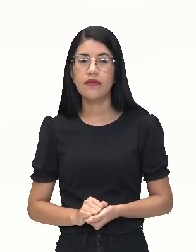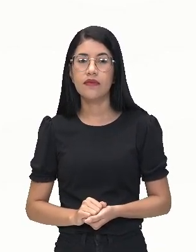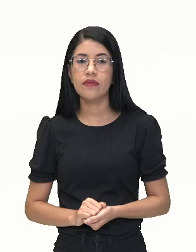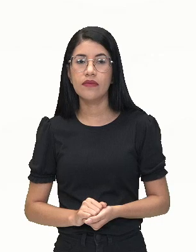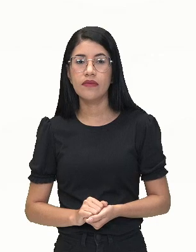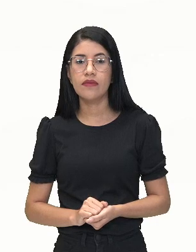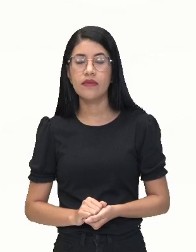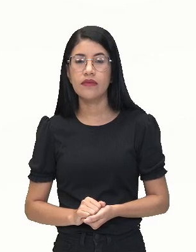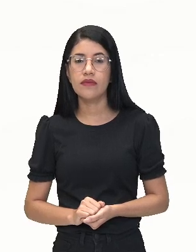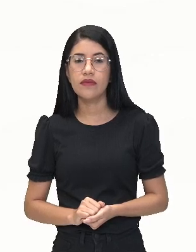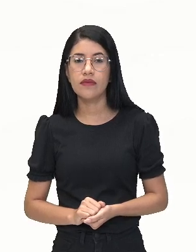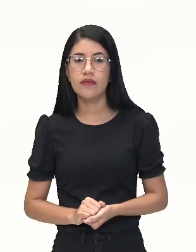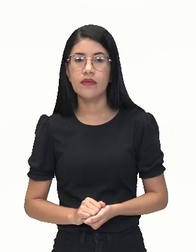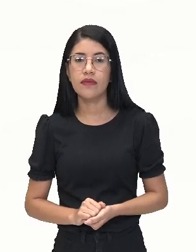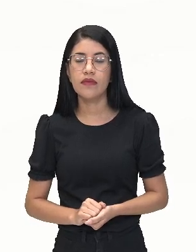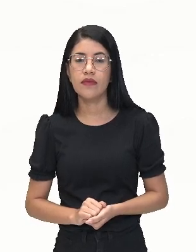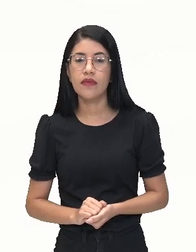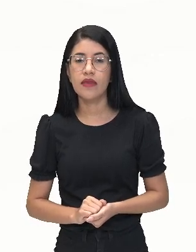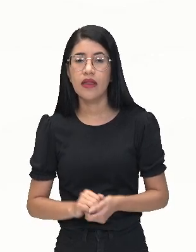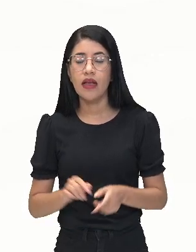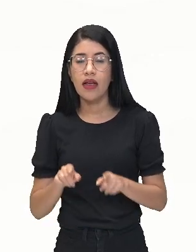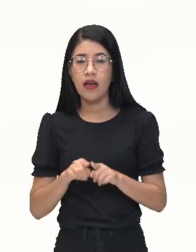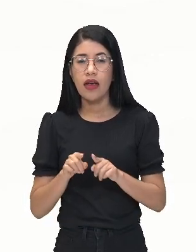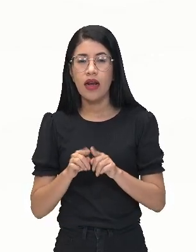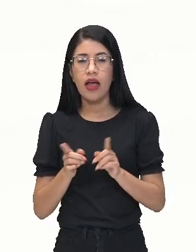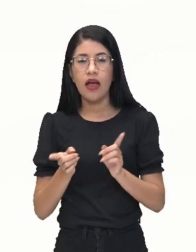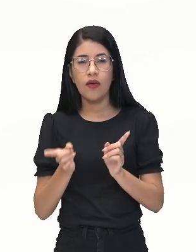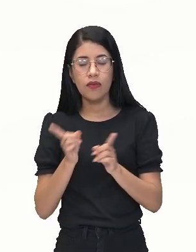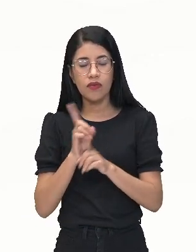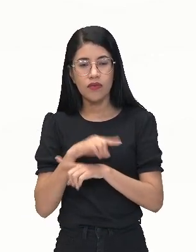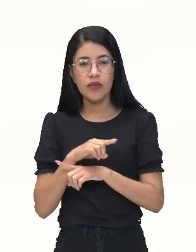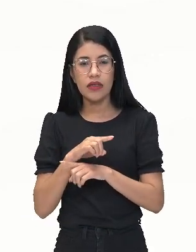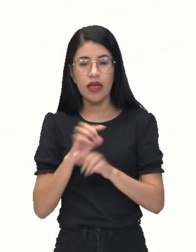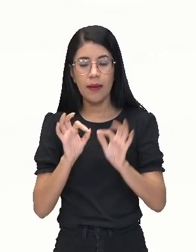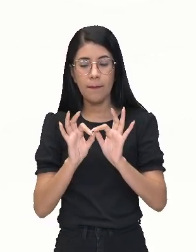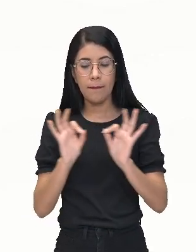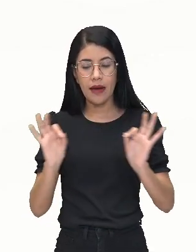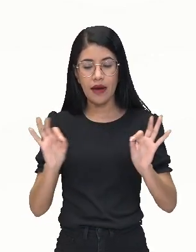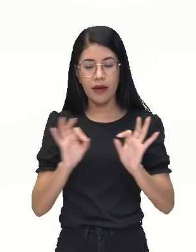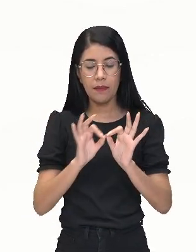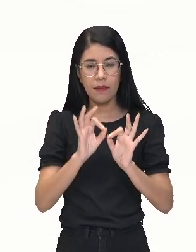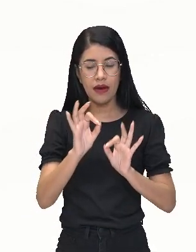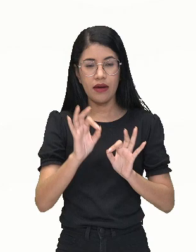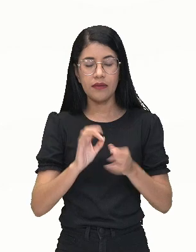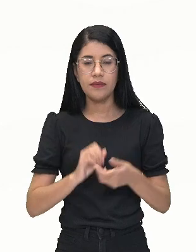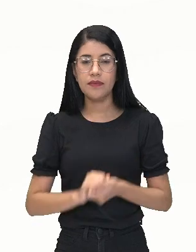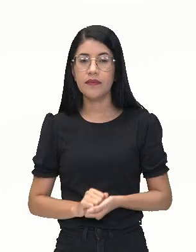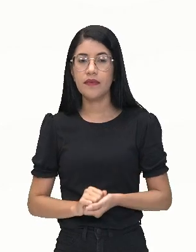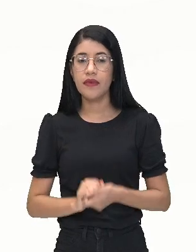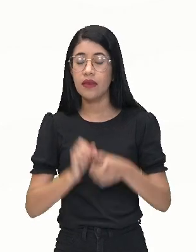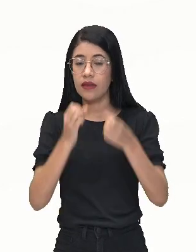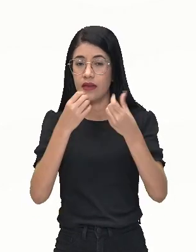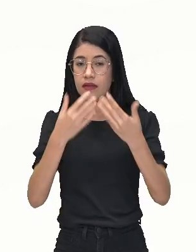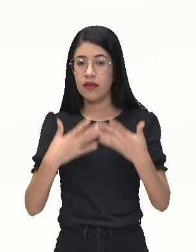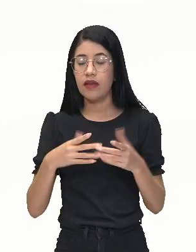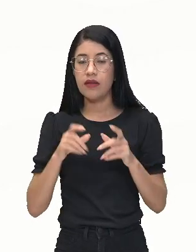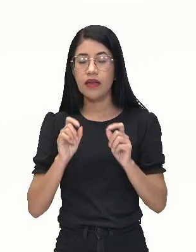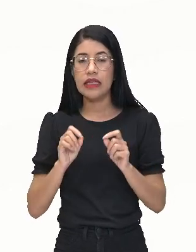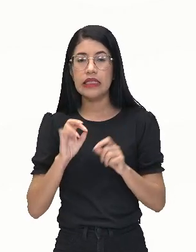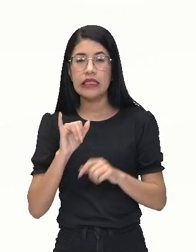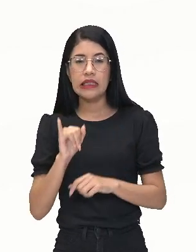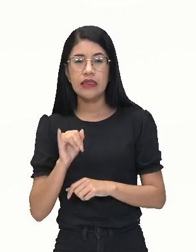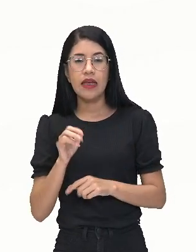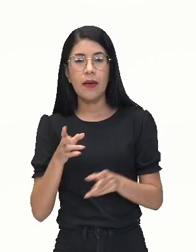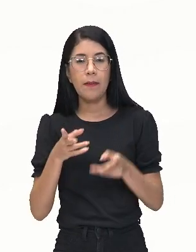aqui num gráfico de conversão de medidas. Eu quero explicar um negócio para vocês aqui. Se você olhar para um